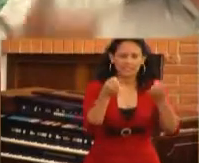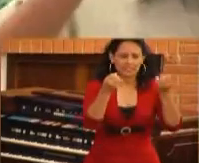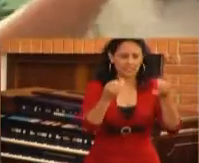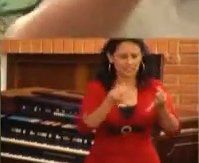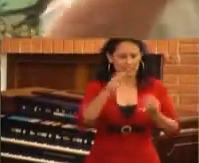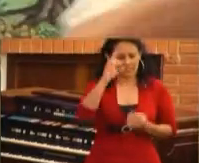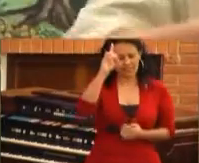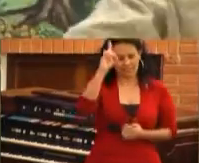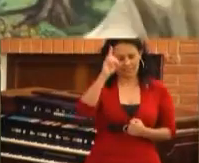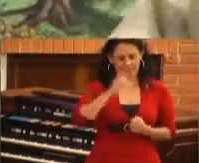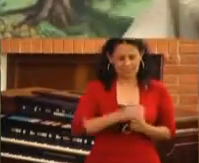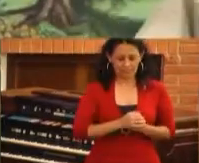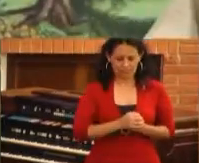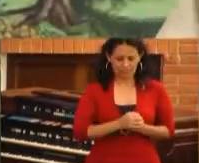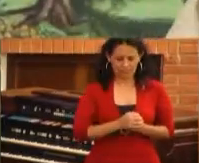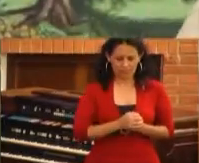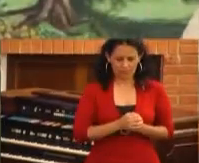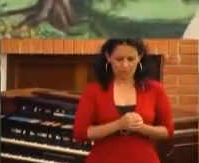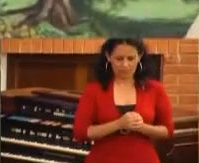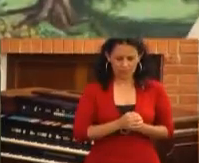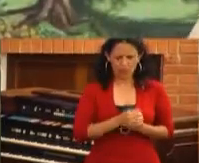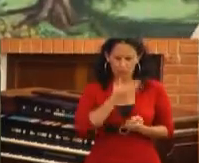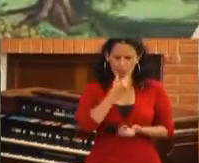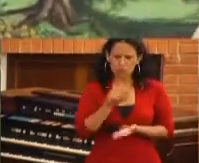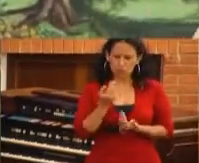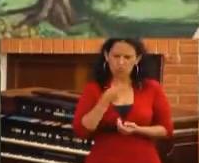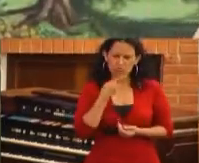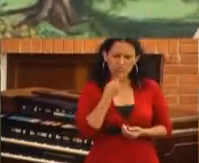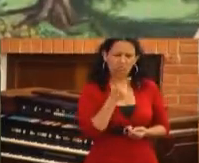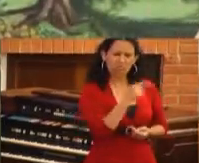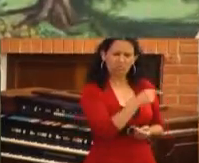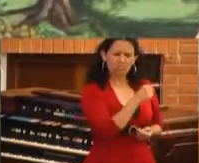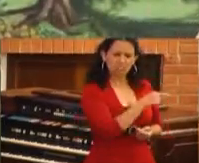Ele disse: você é desonesto.